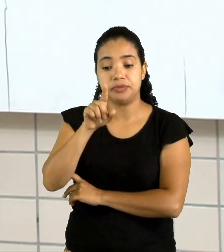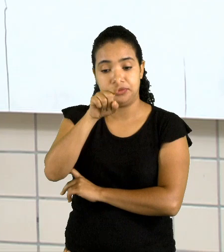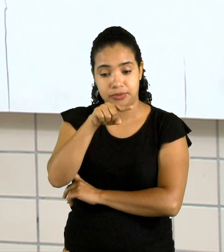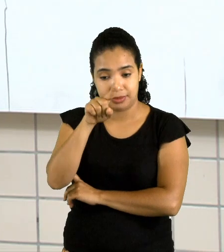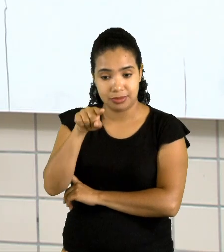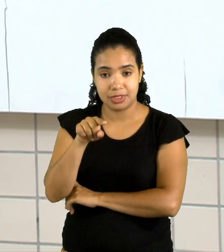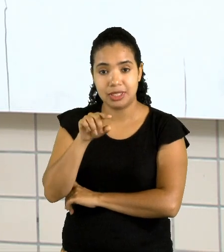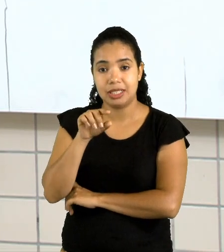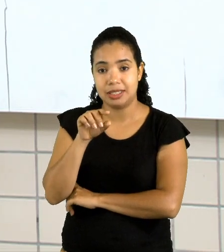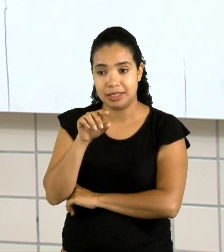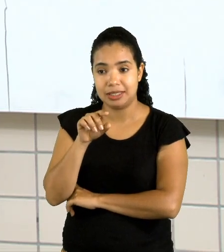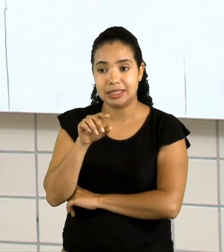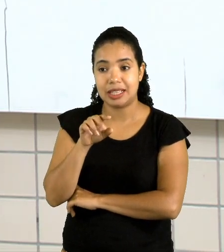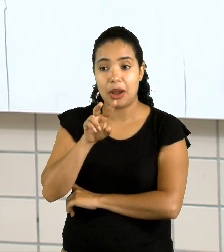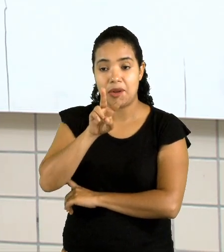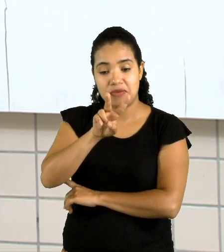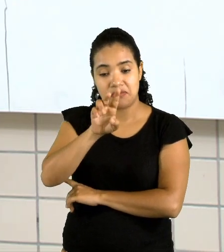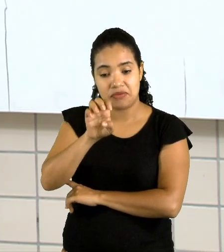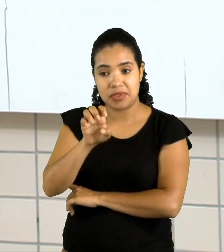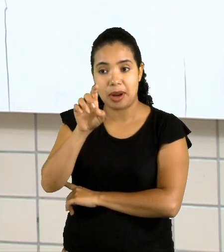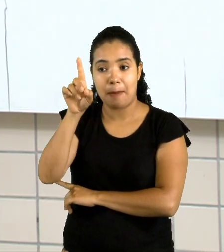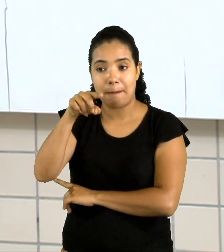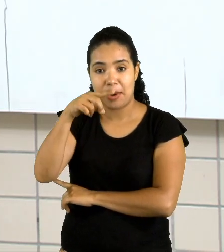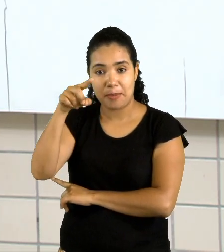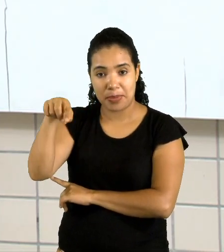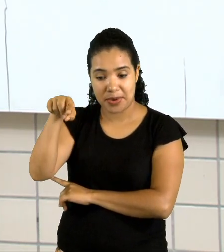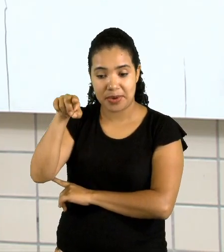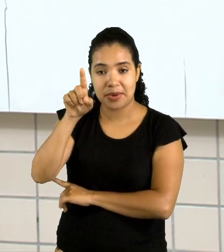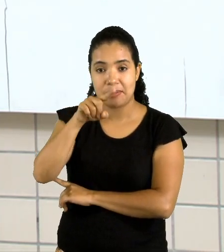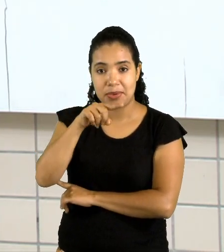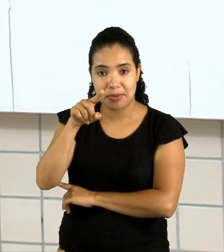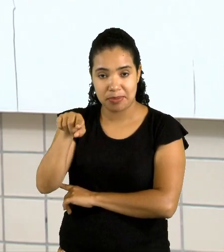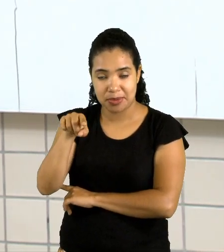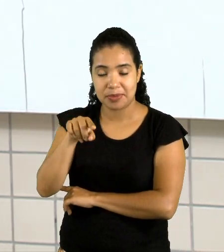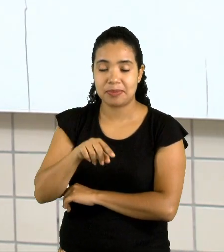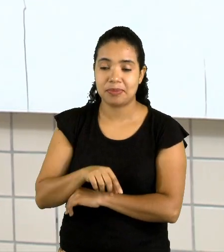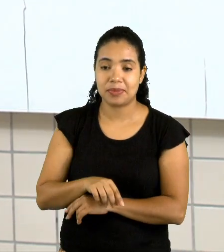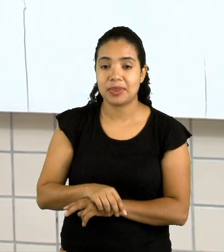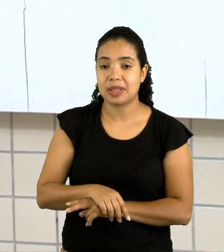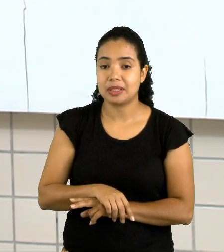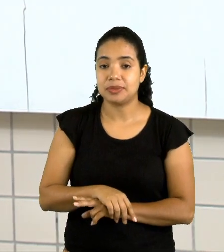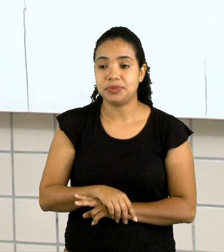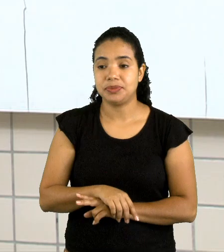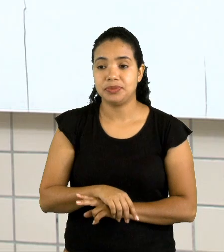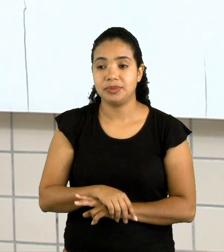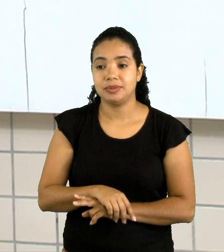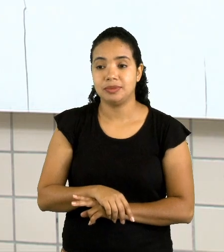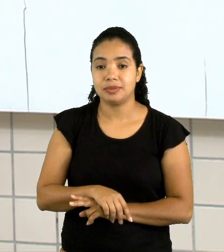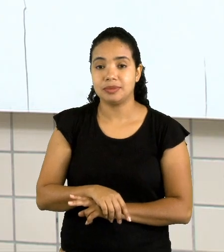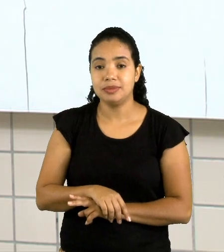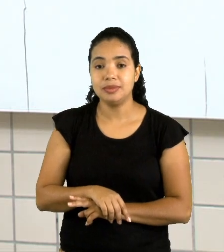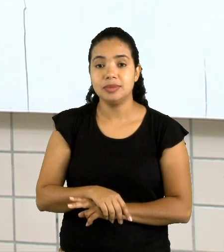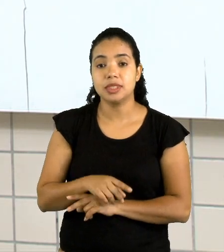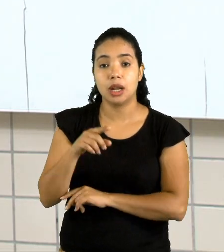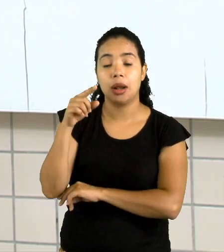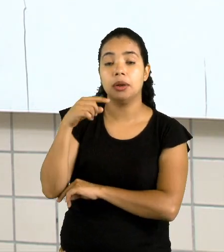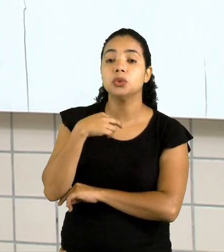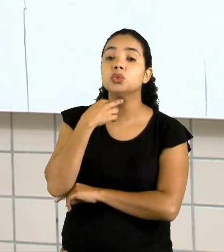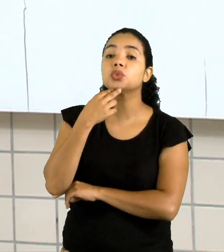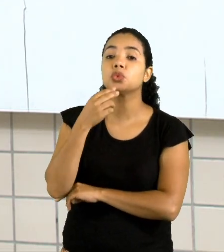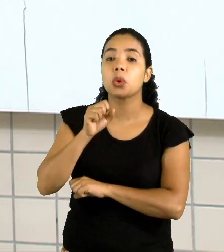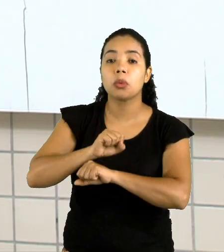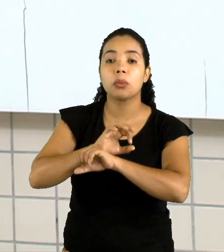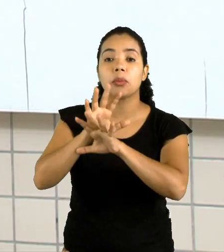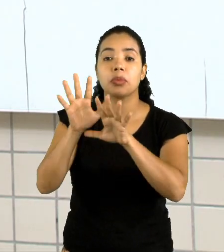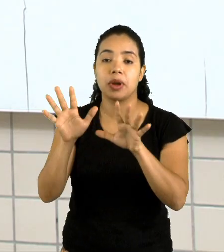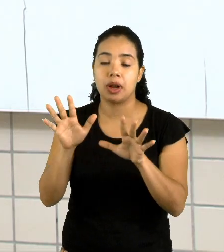circunflexo. Ó, parece um Vzinho deitado, né? Acento agudo quando o som é aberto. E